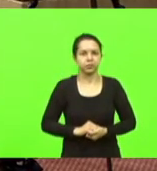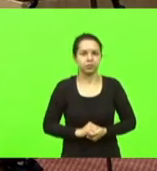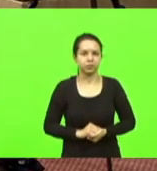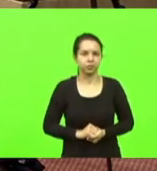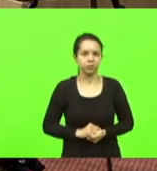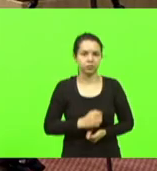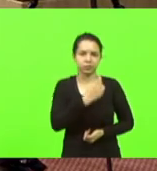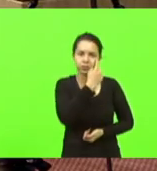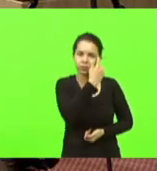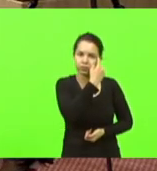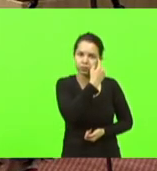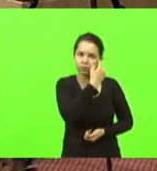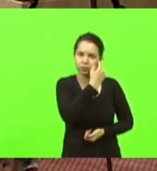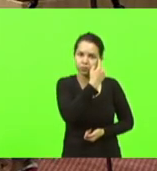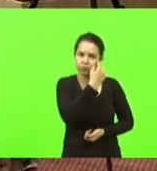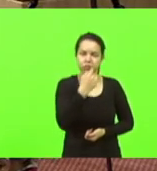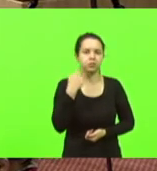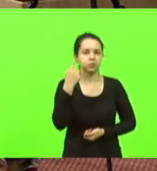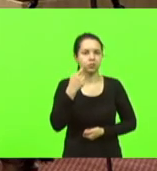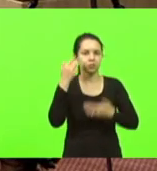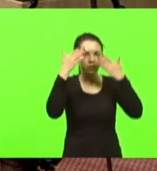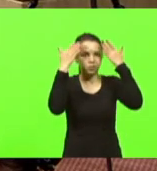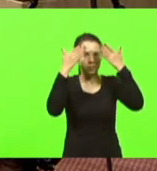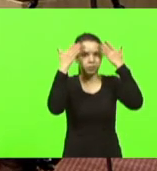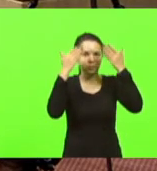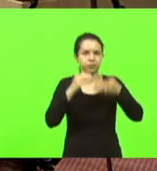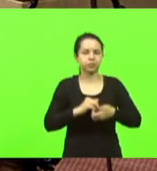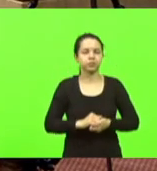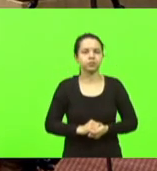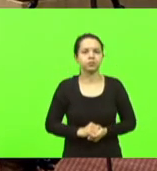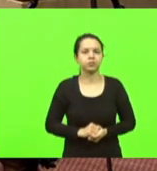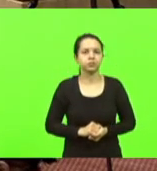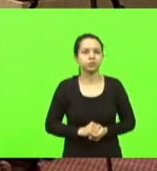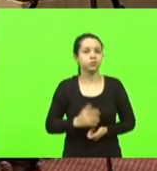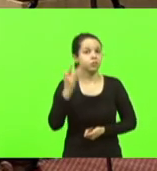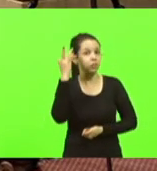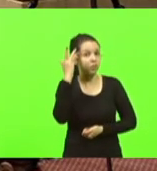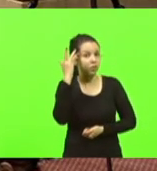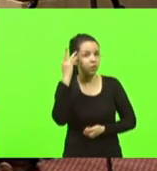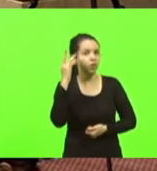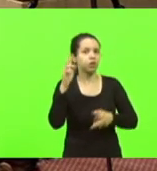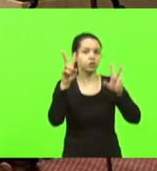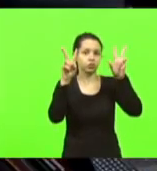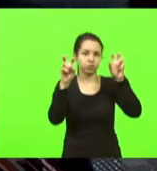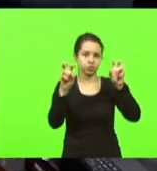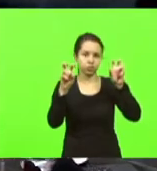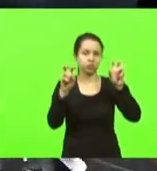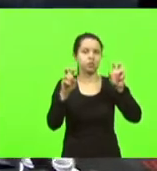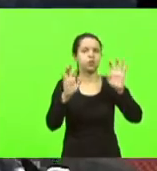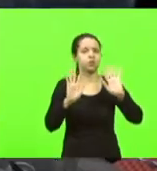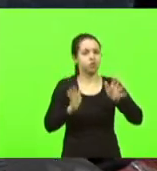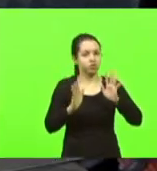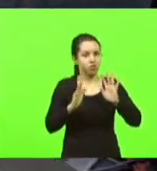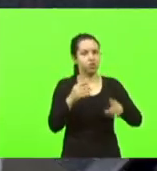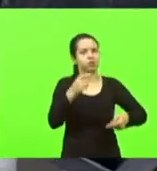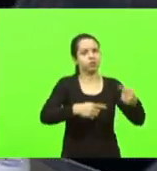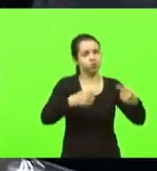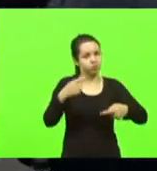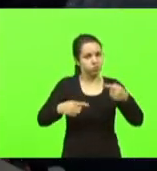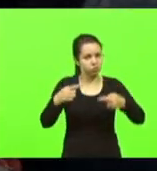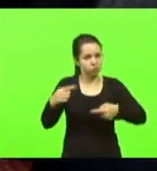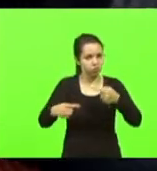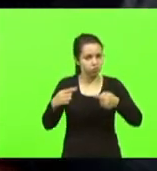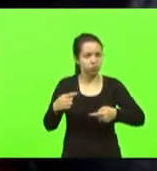os resultados a minha do Chefe presente eu acho que o assunto já foi bastante debatido bastante